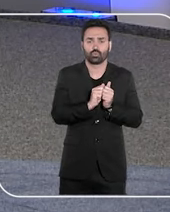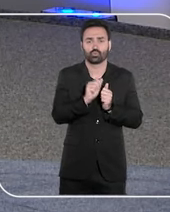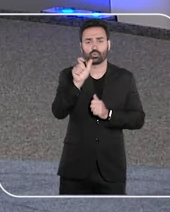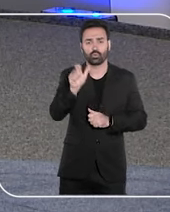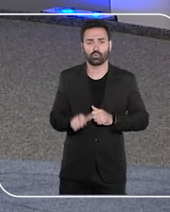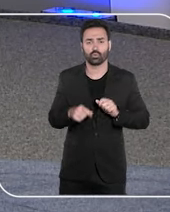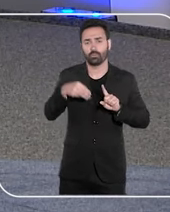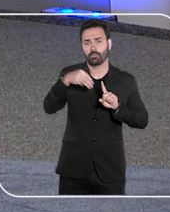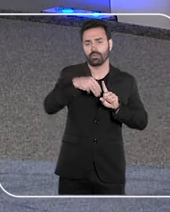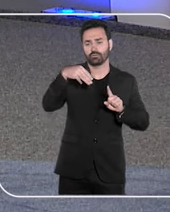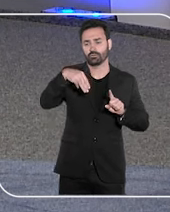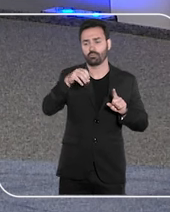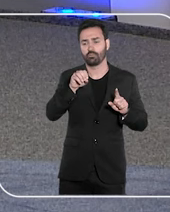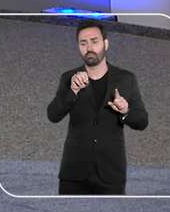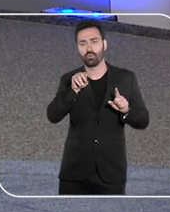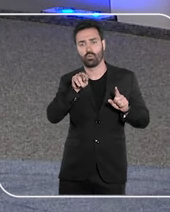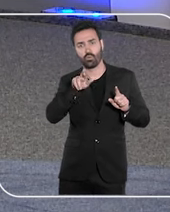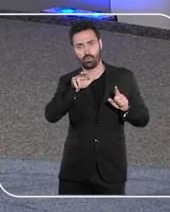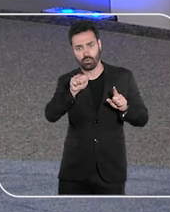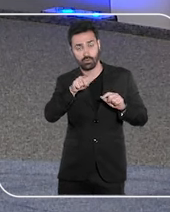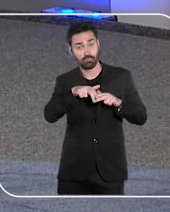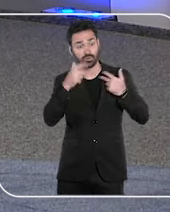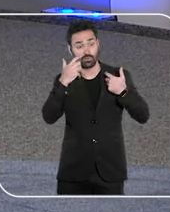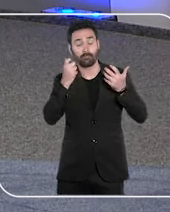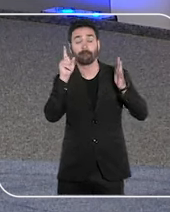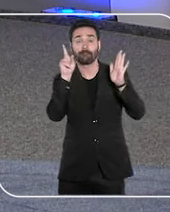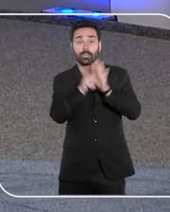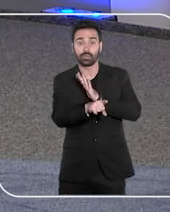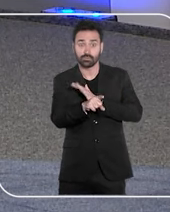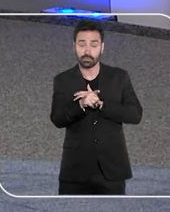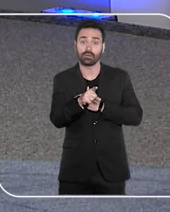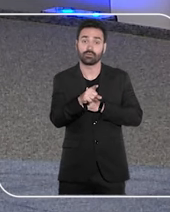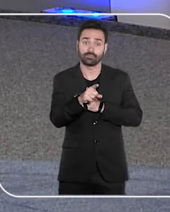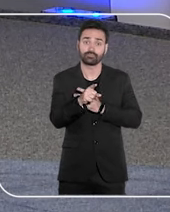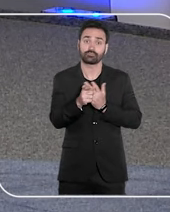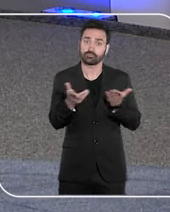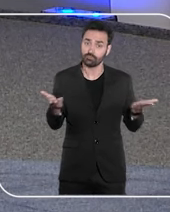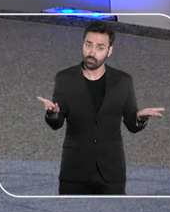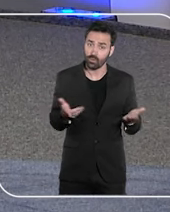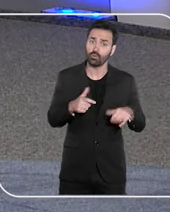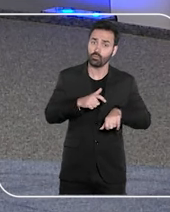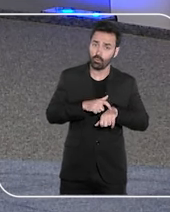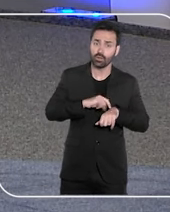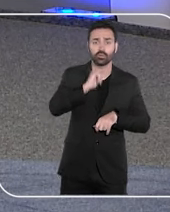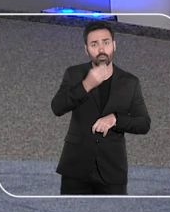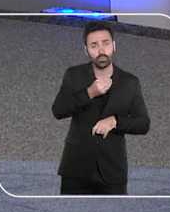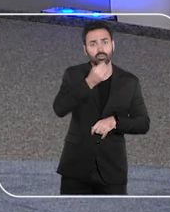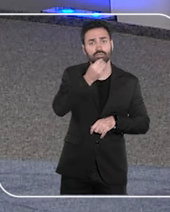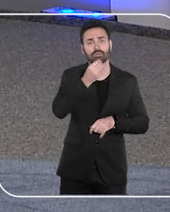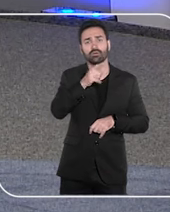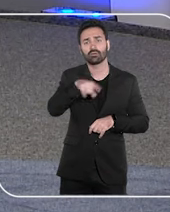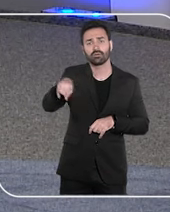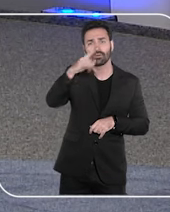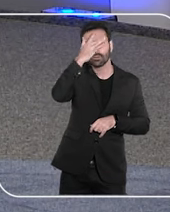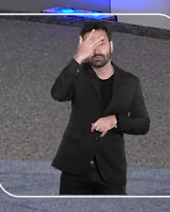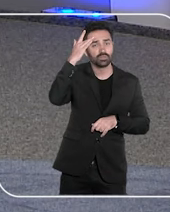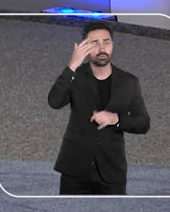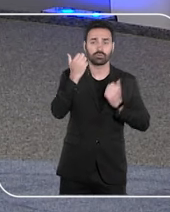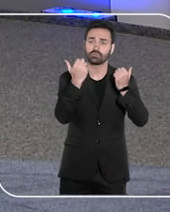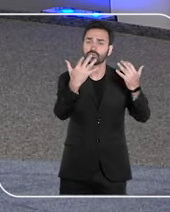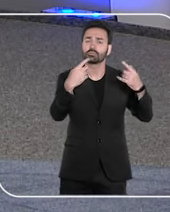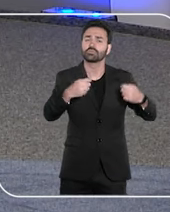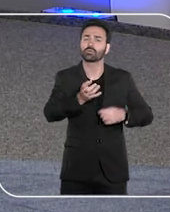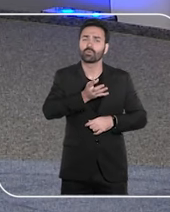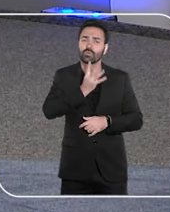ministro Schietti, pergunto, coloco aqui essa oportunidade para que o nosso público possa conhecer melhor, então, a atuação dessa